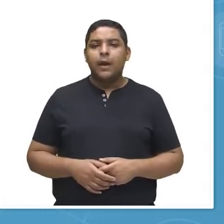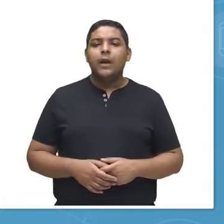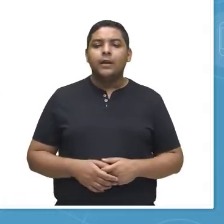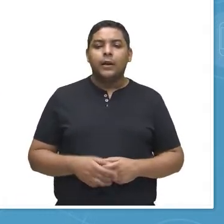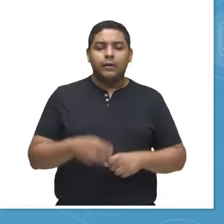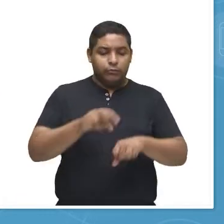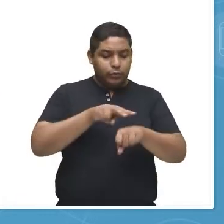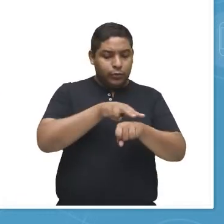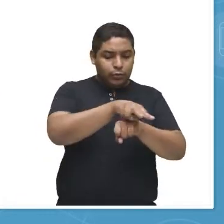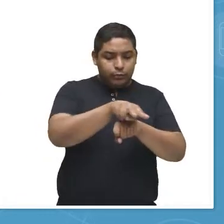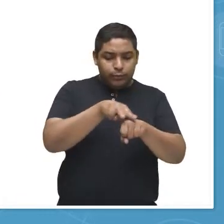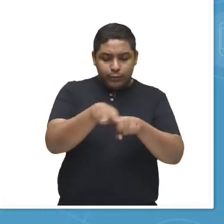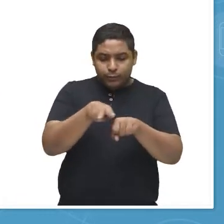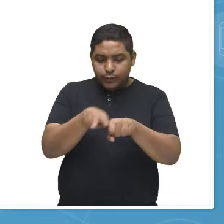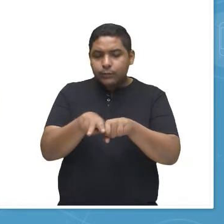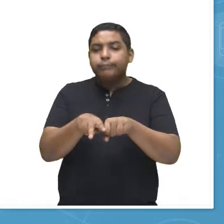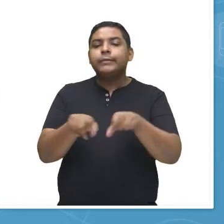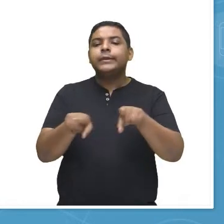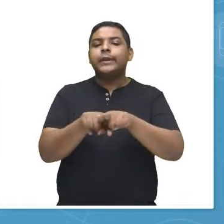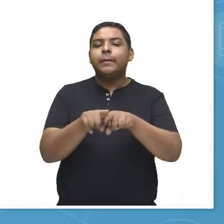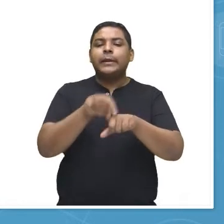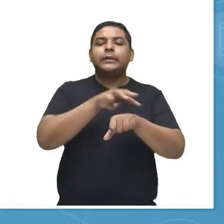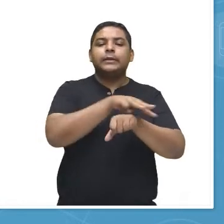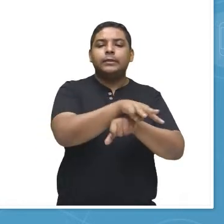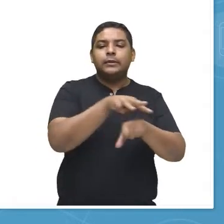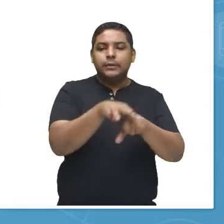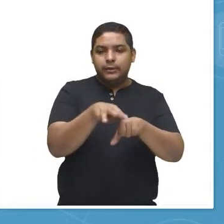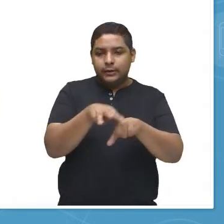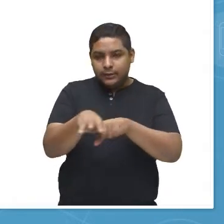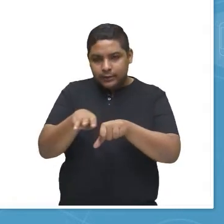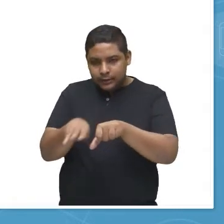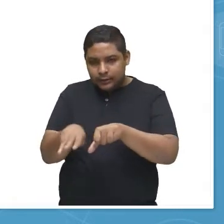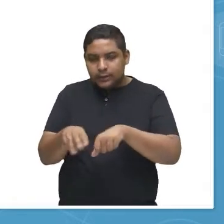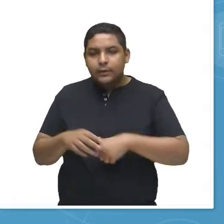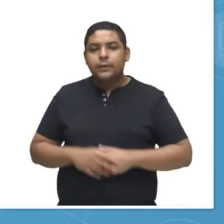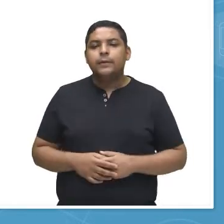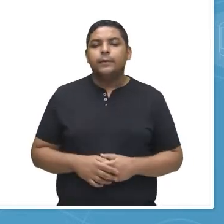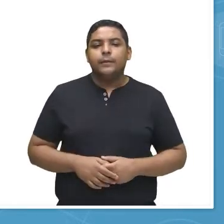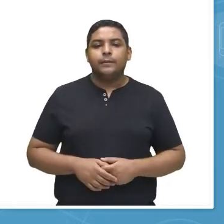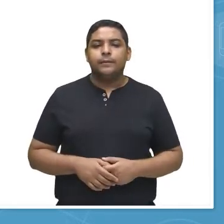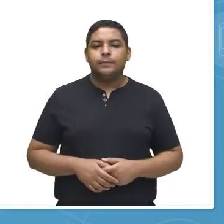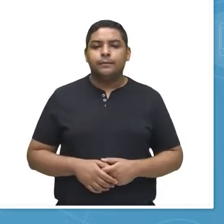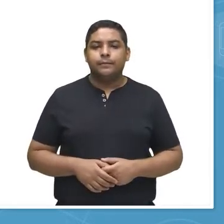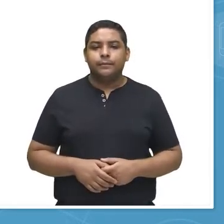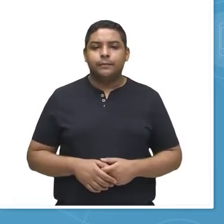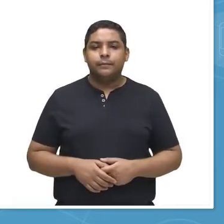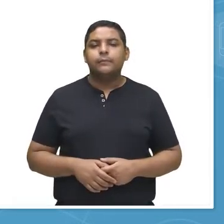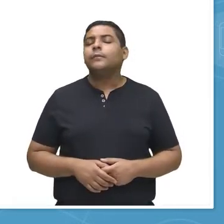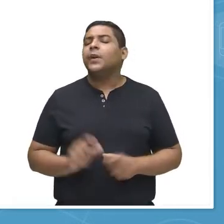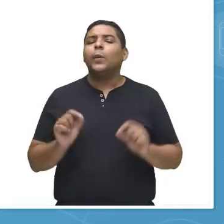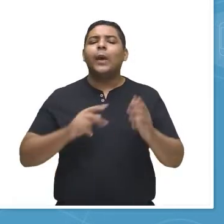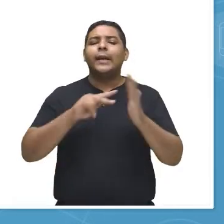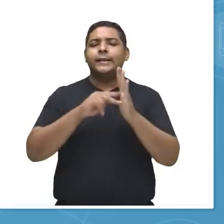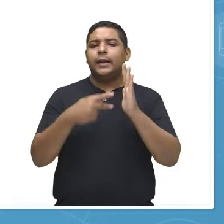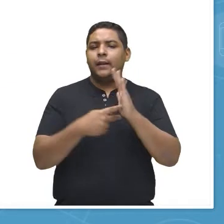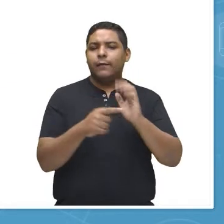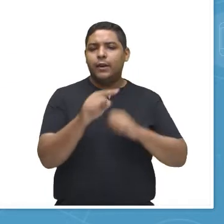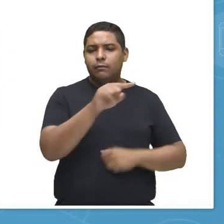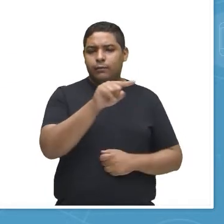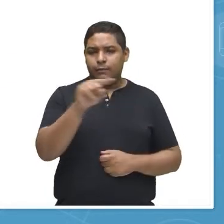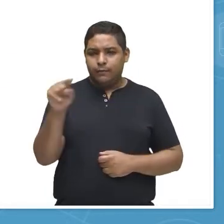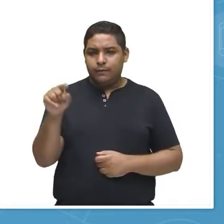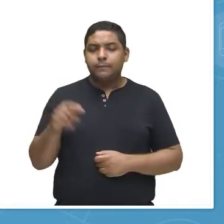rede. Importante destacar a ocorrência e vinculação dos centros urbanos,